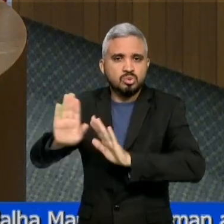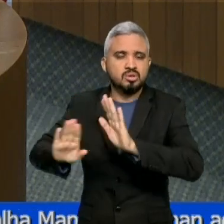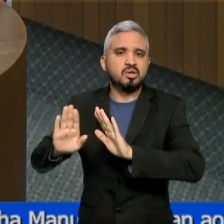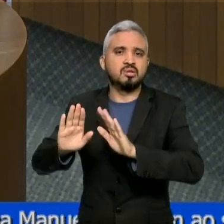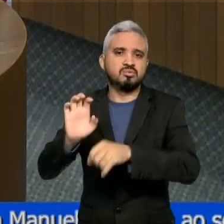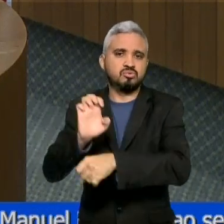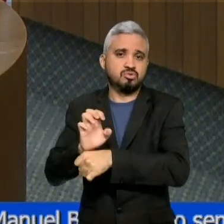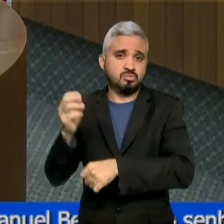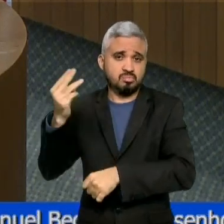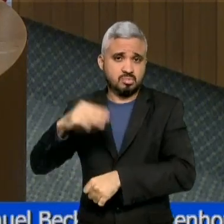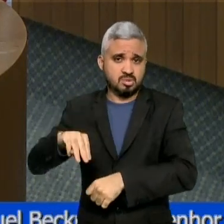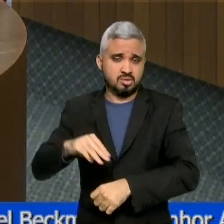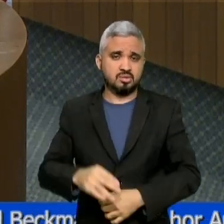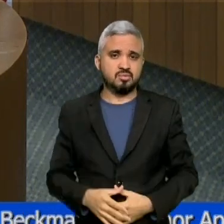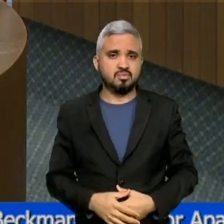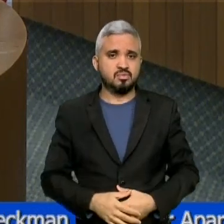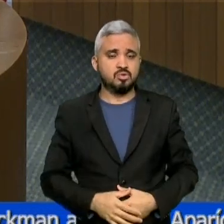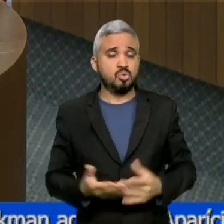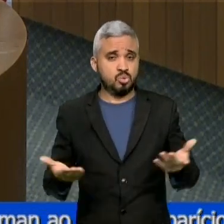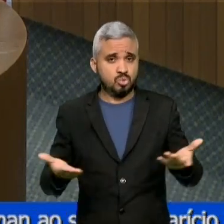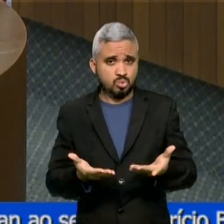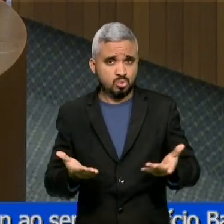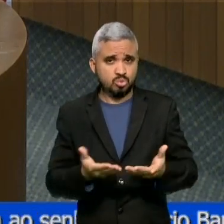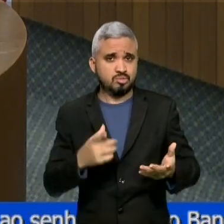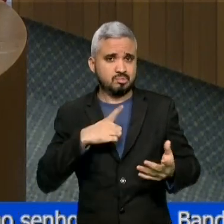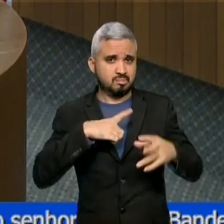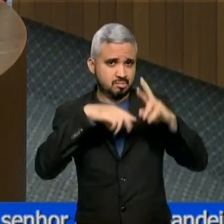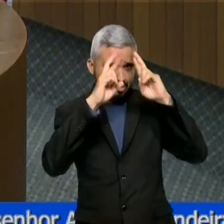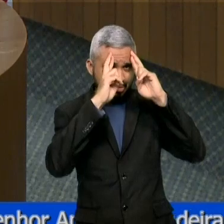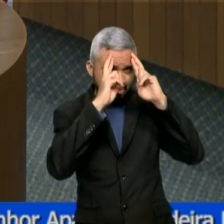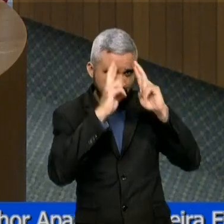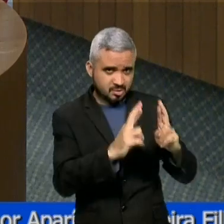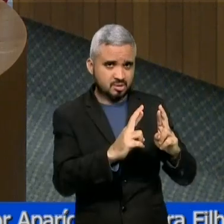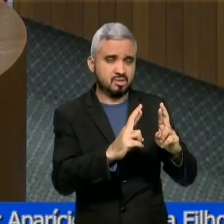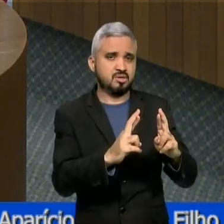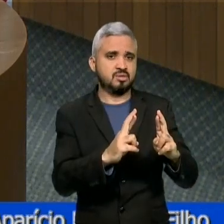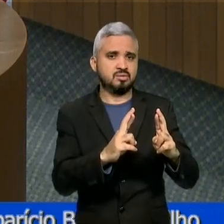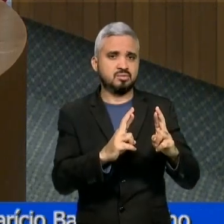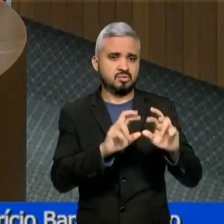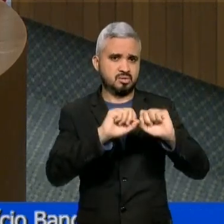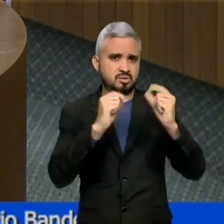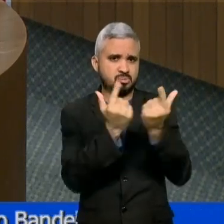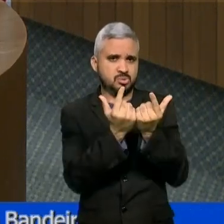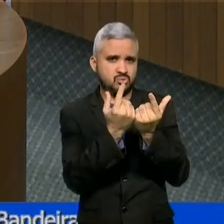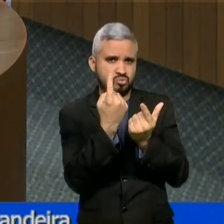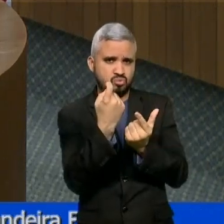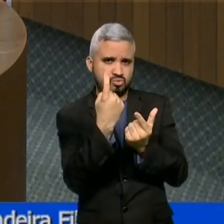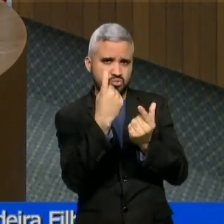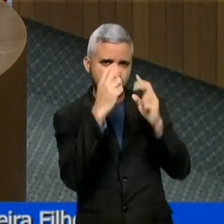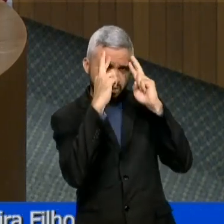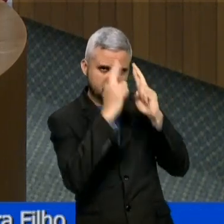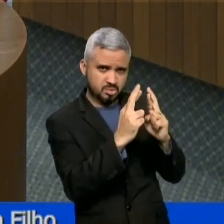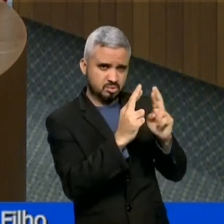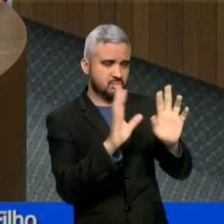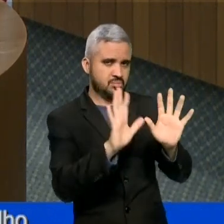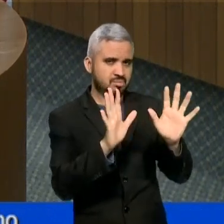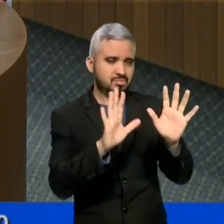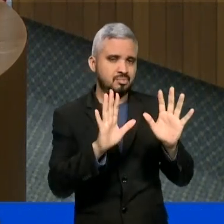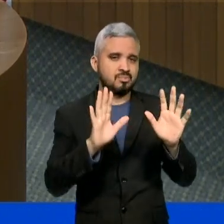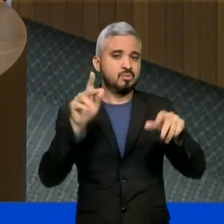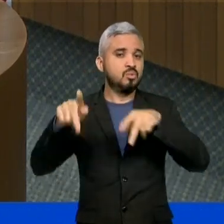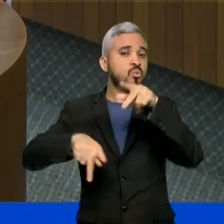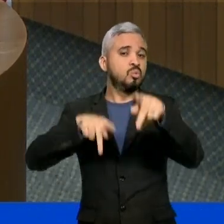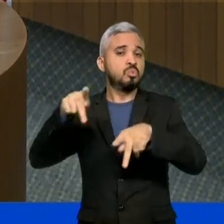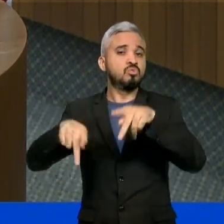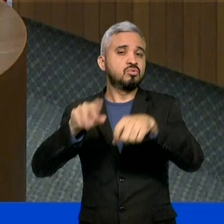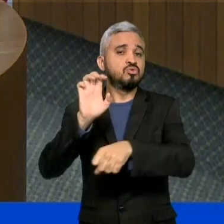admiração, tem hoje o respeito, não apenas da Assembleia, mas, como eu disse, de todo o Maranhão. Então, nós ficamos muito felizes aqui de ter